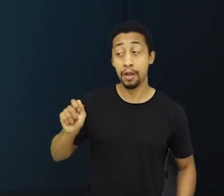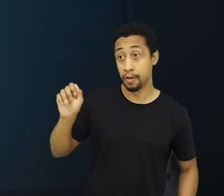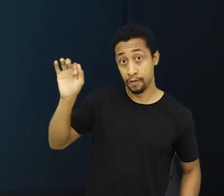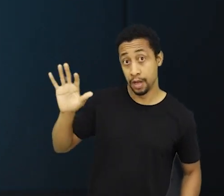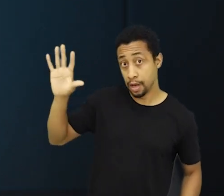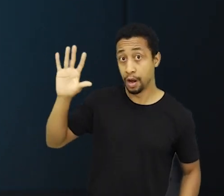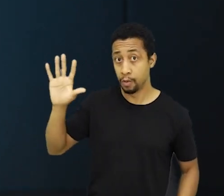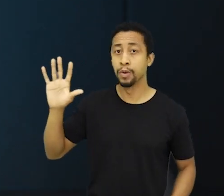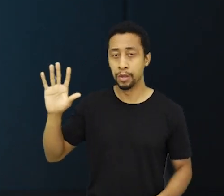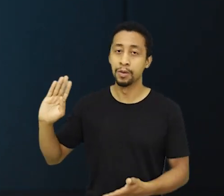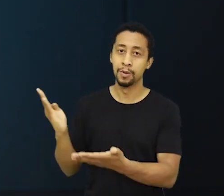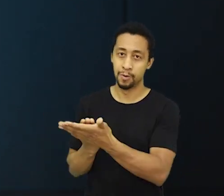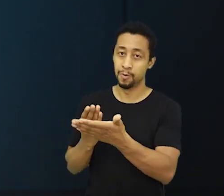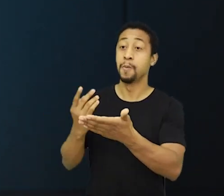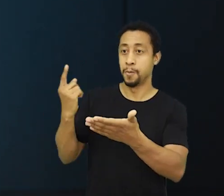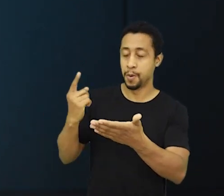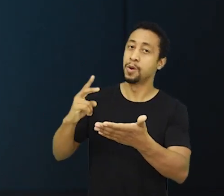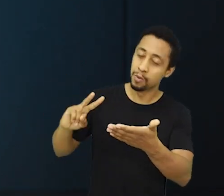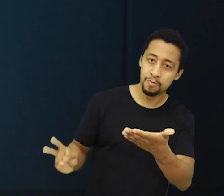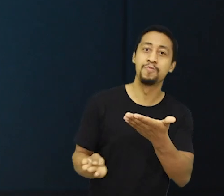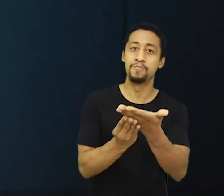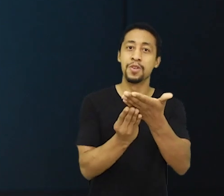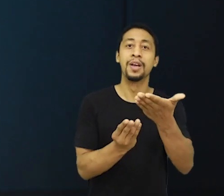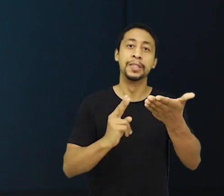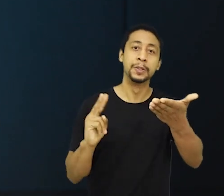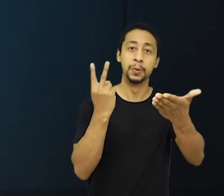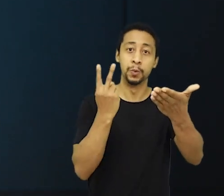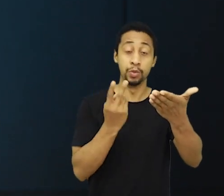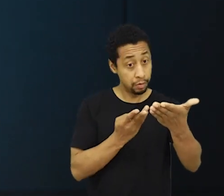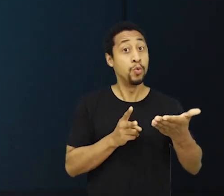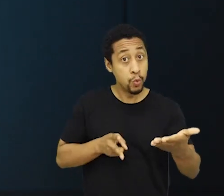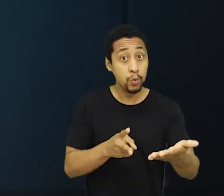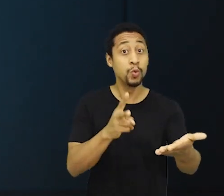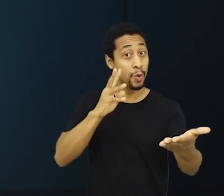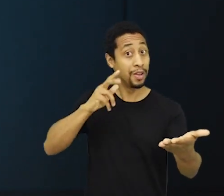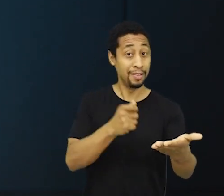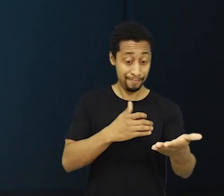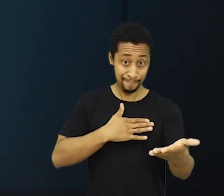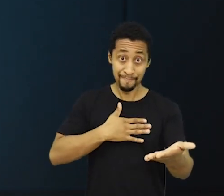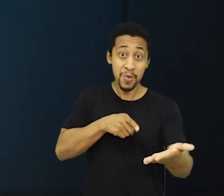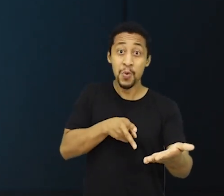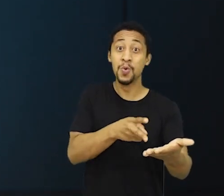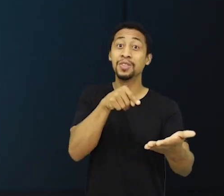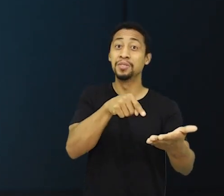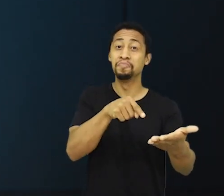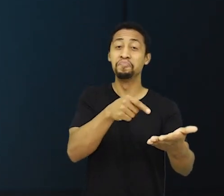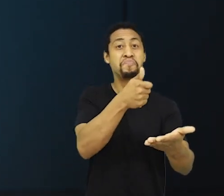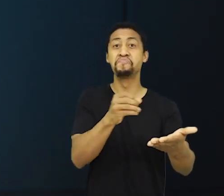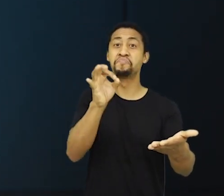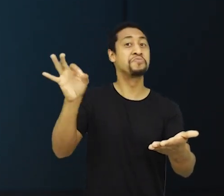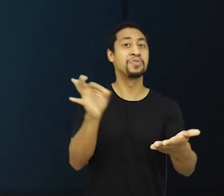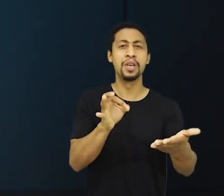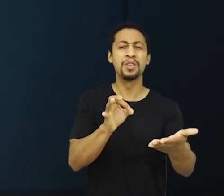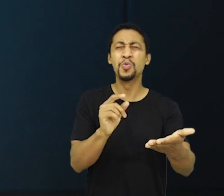Recursos, que julgou em segundo grau, em segunda instância, a sentença foi mantida totalmente. Houve